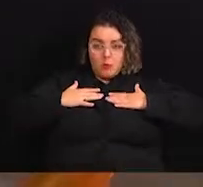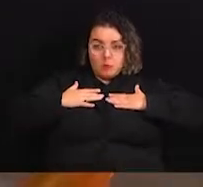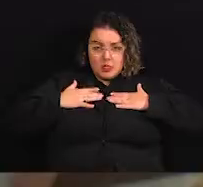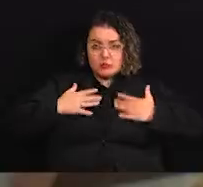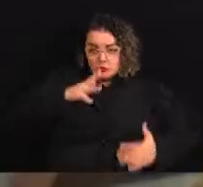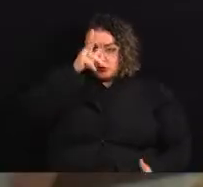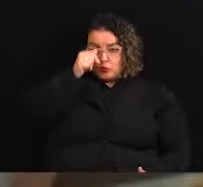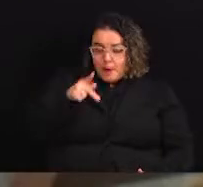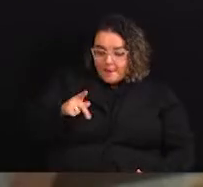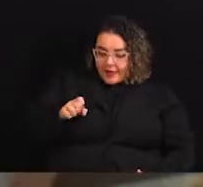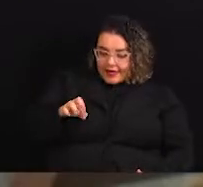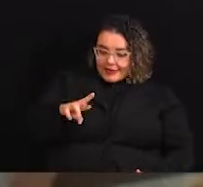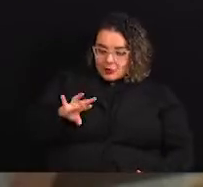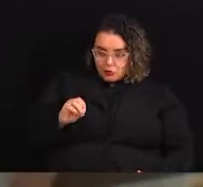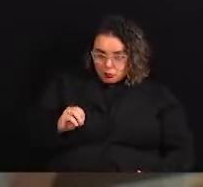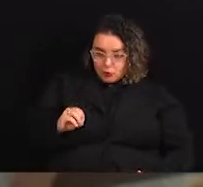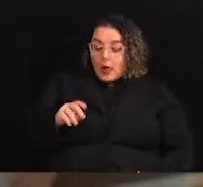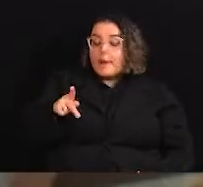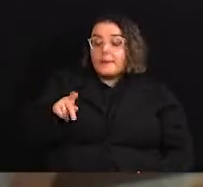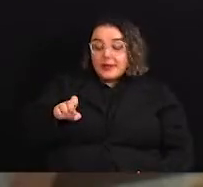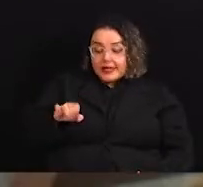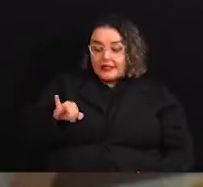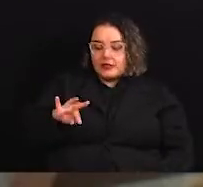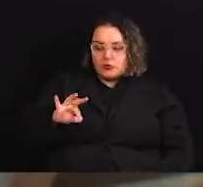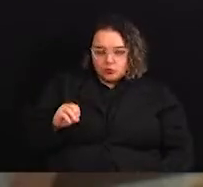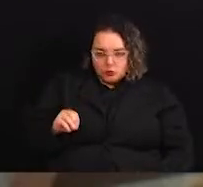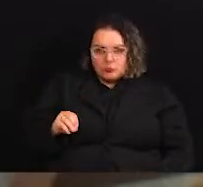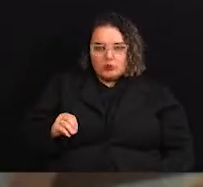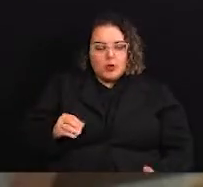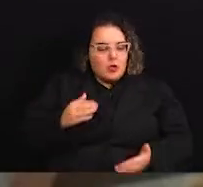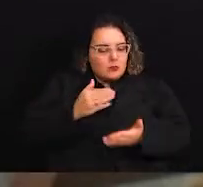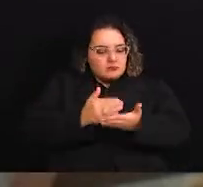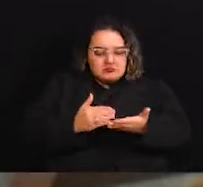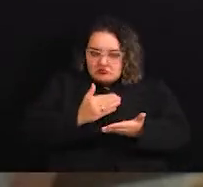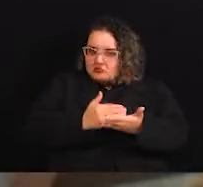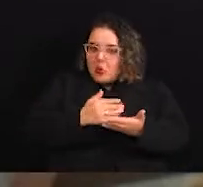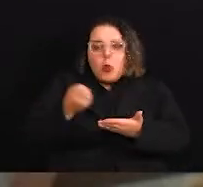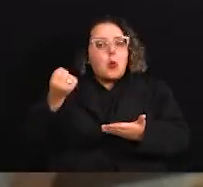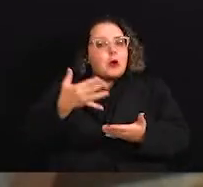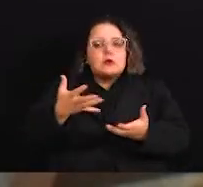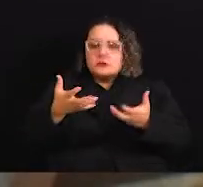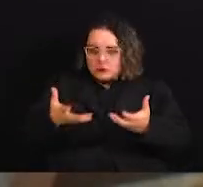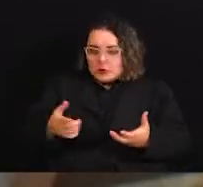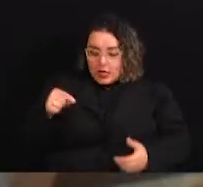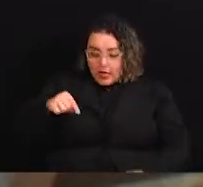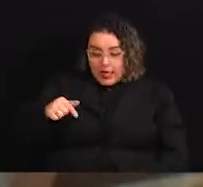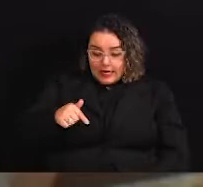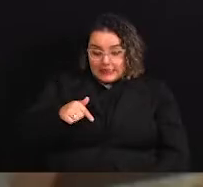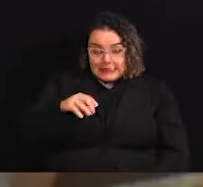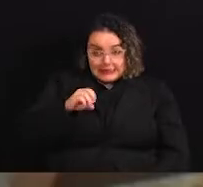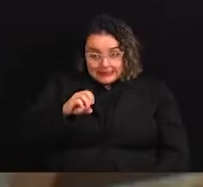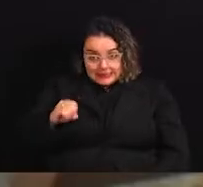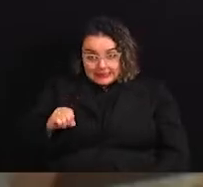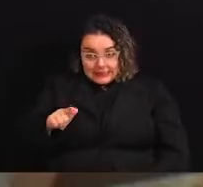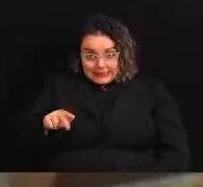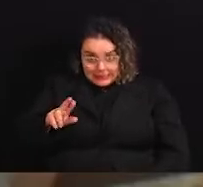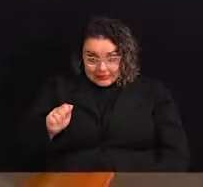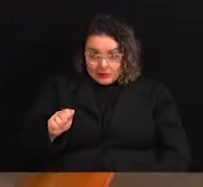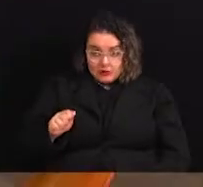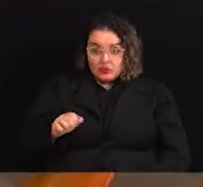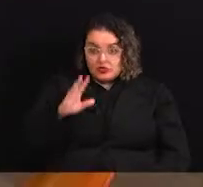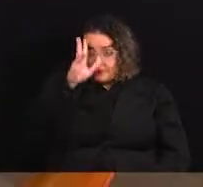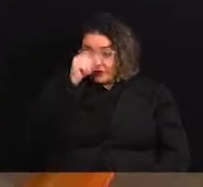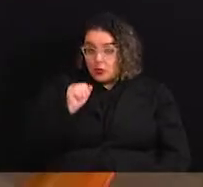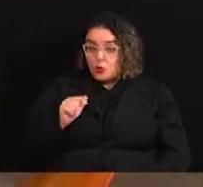Tá. Você vai cortar em tirinhas, o tamanho que você preferir, a quantidade que você preferir também. Essa nossa receita tem 700 gramas de frango cru.